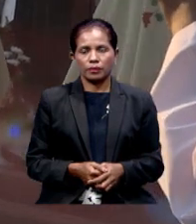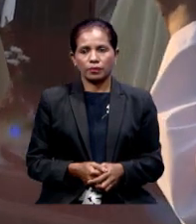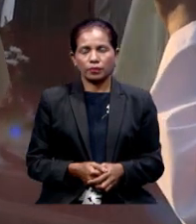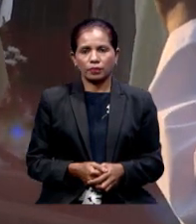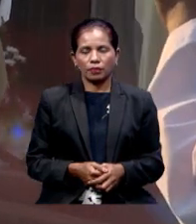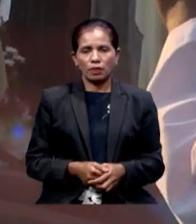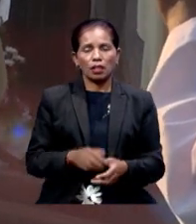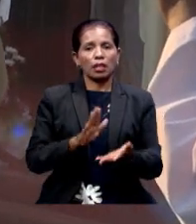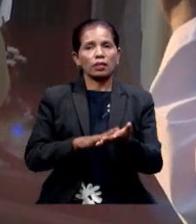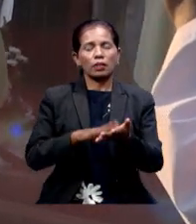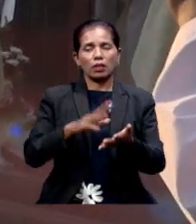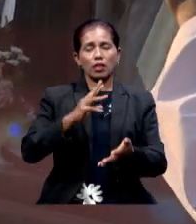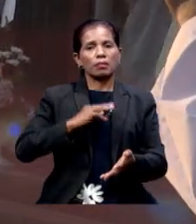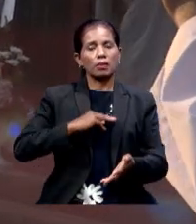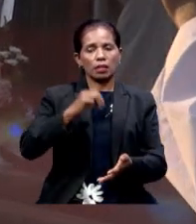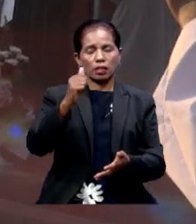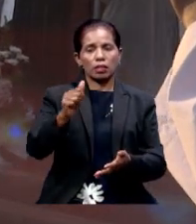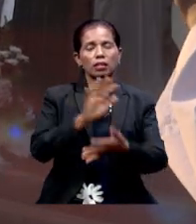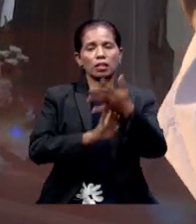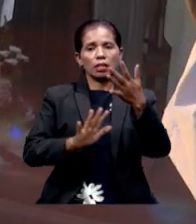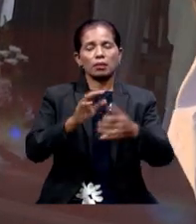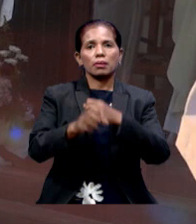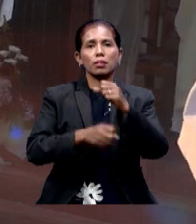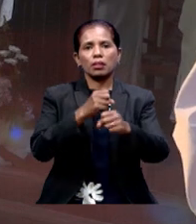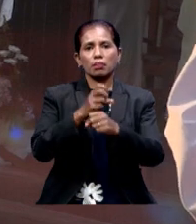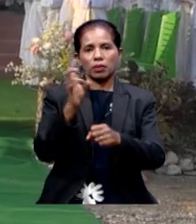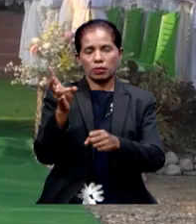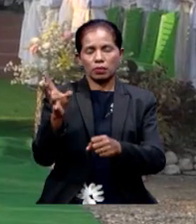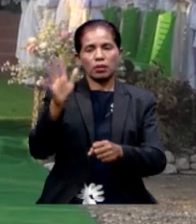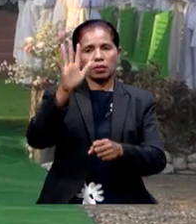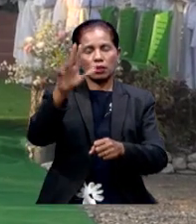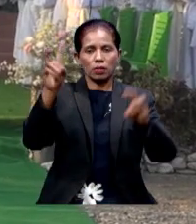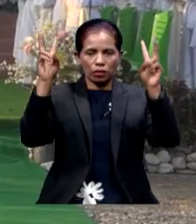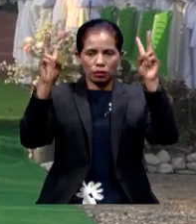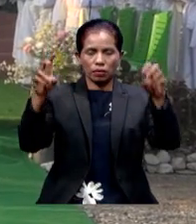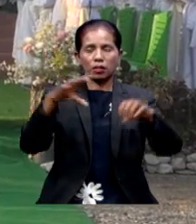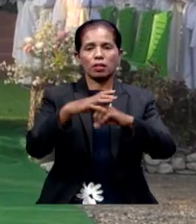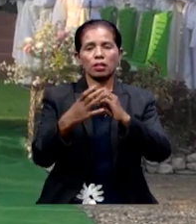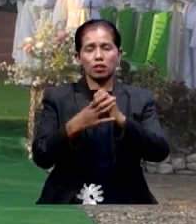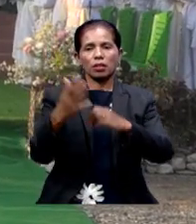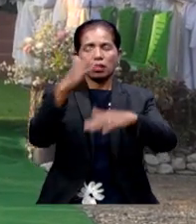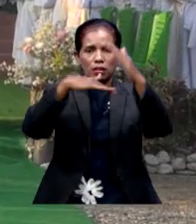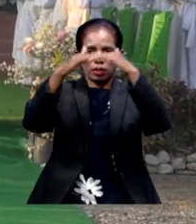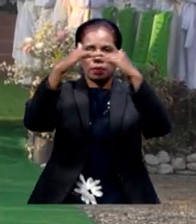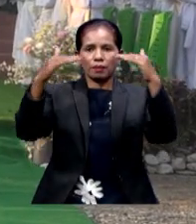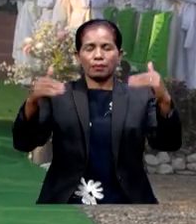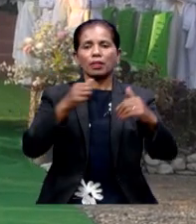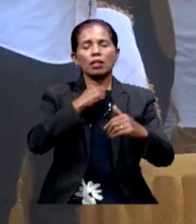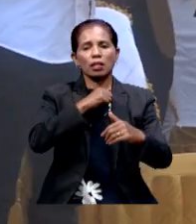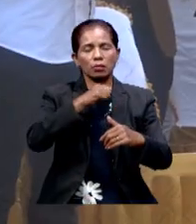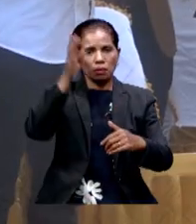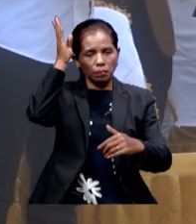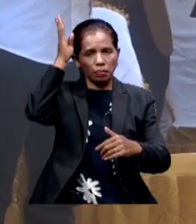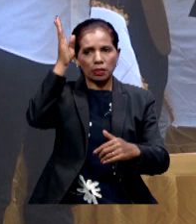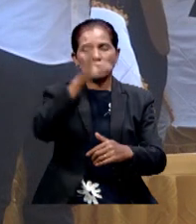Colégio Infante de Sagres Maliana celebra a existência do Badal Hitu Nulu Racing Lima, onde o tema Rai Nola Lehan. E no humilde bispo de César Maliana,